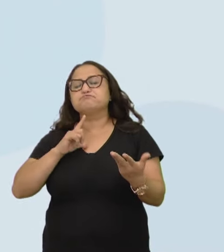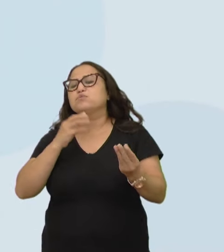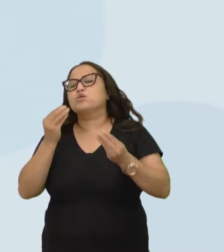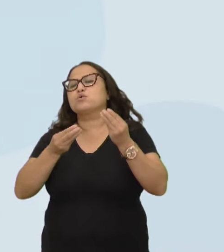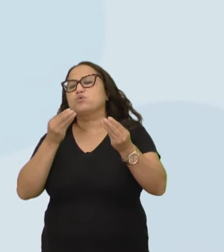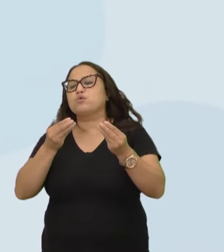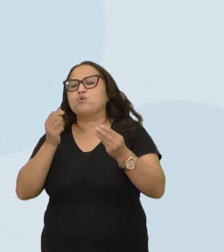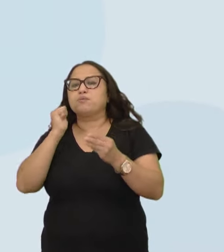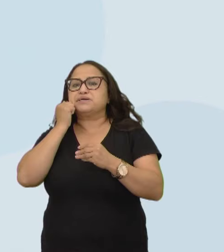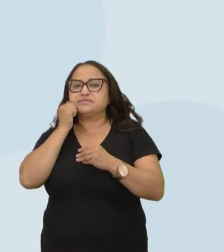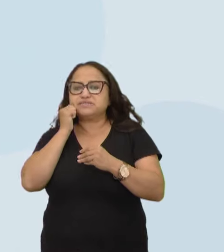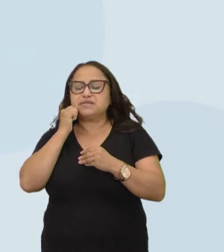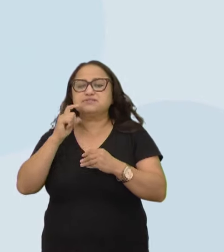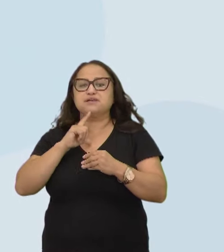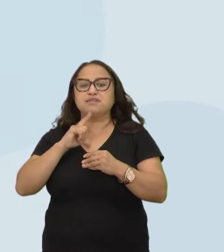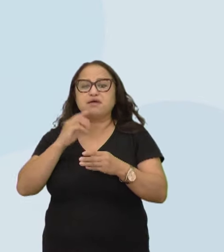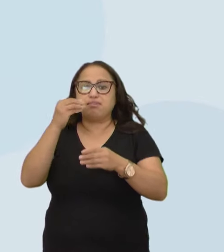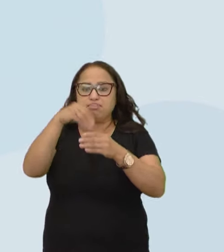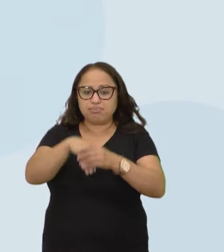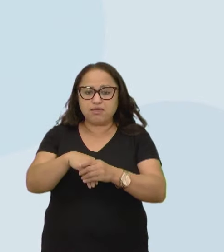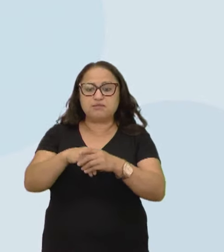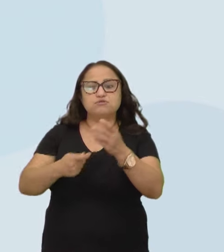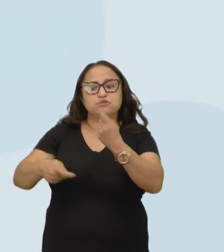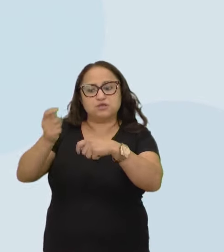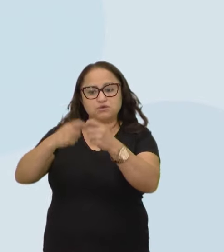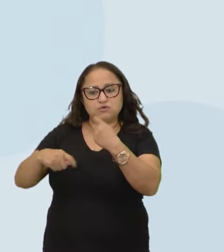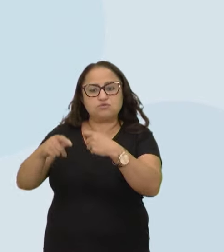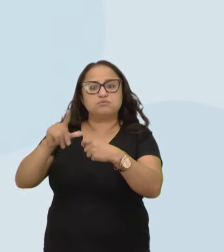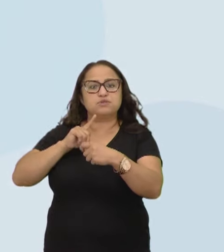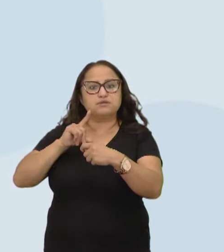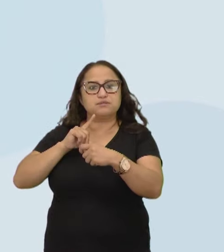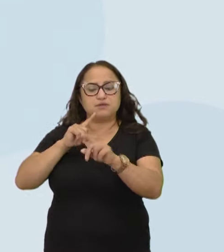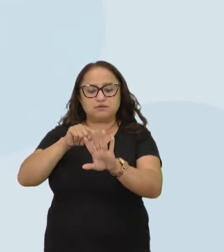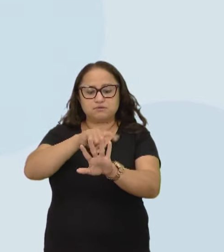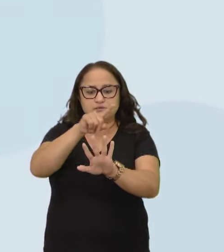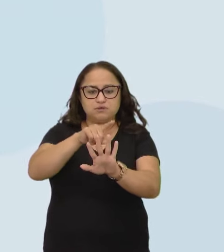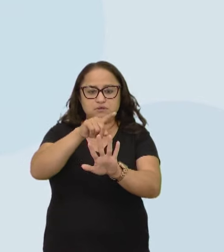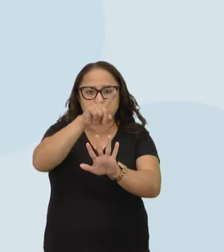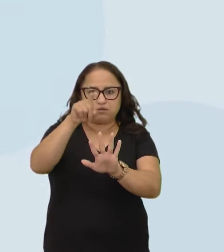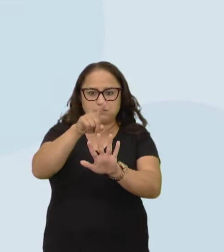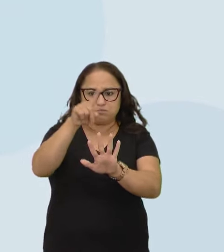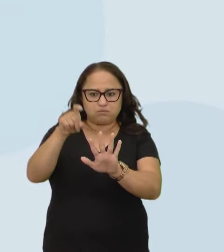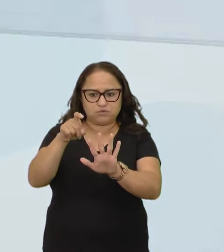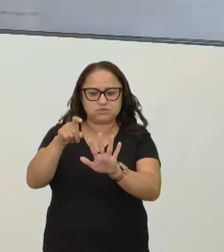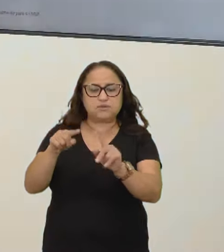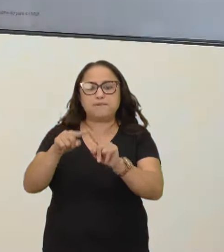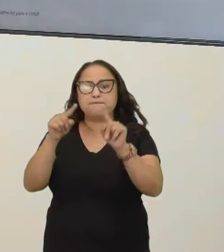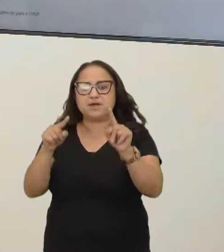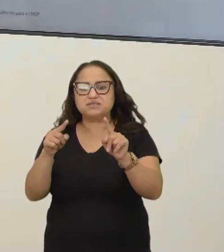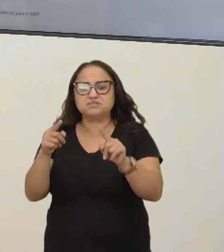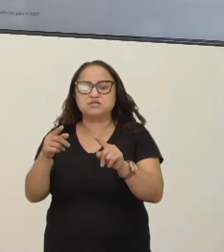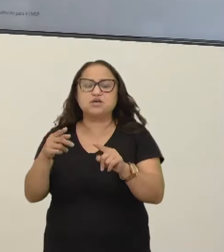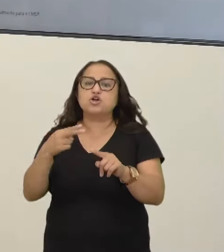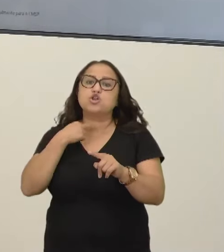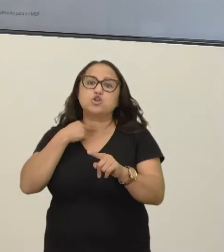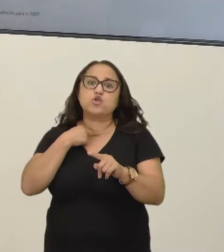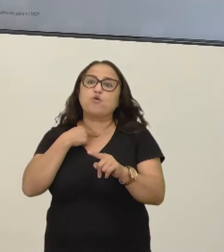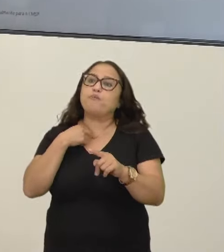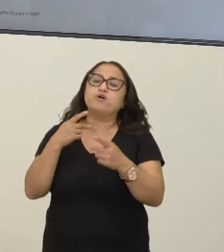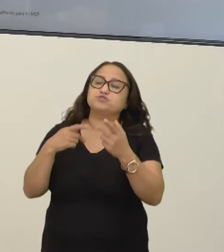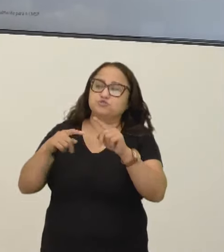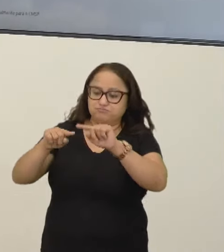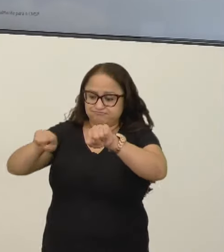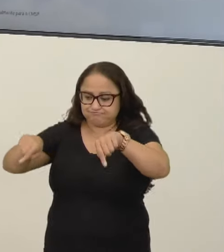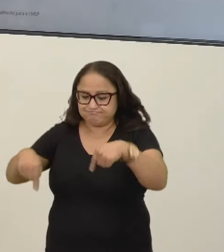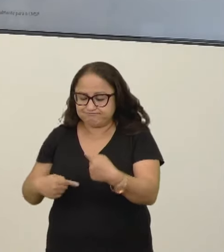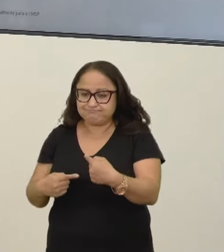método científico está presente na economia através de hipóteses, observação, só que a gente não pode colocar a sociedade no laboratório para tentar entender o que